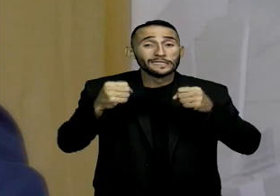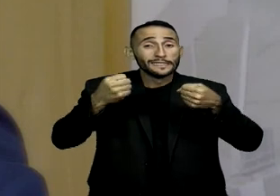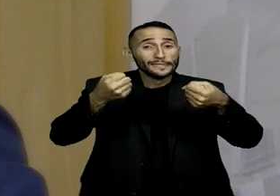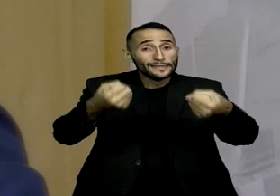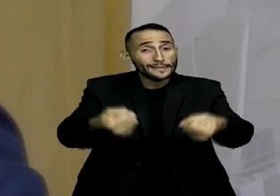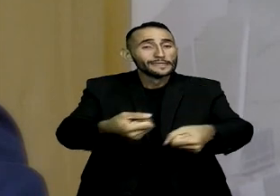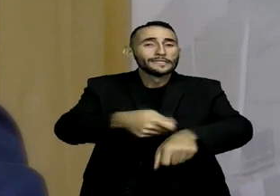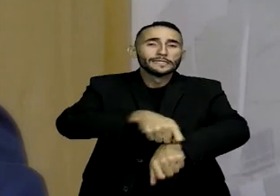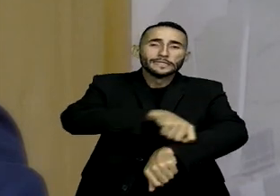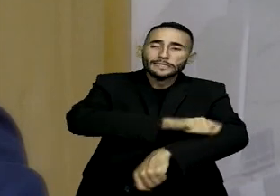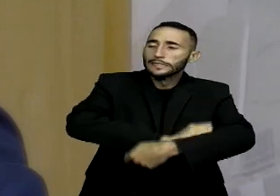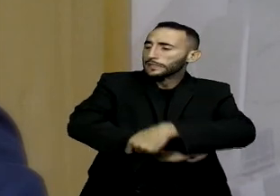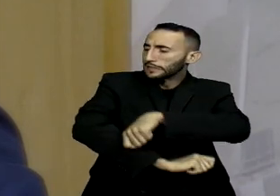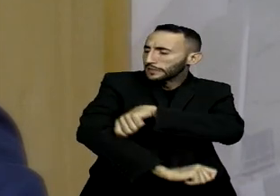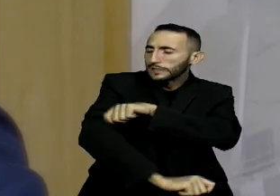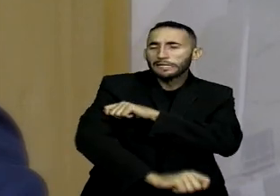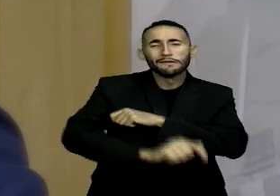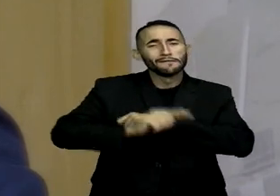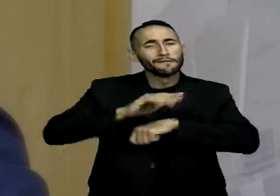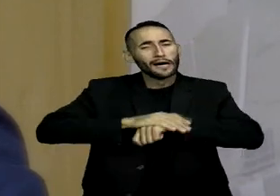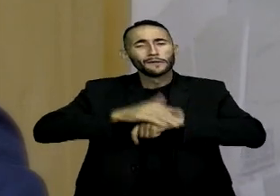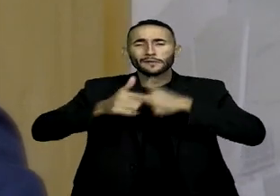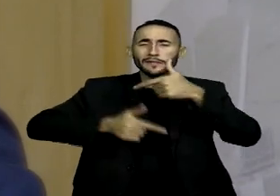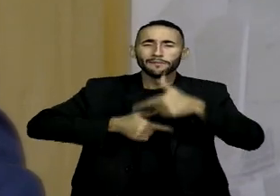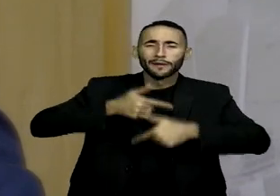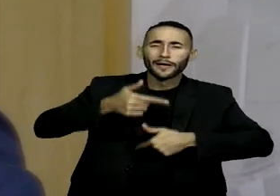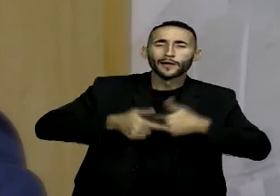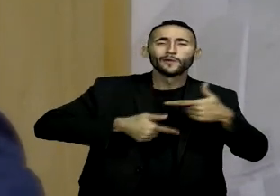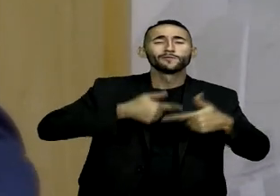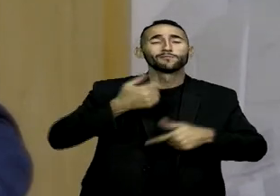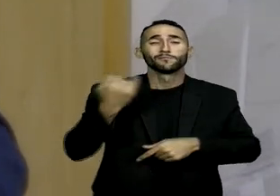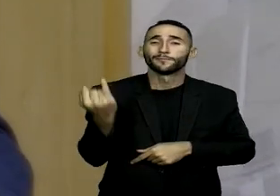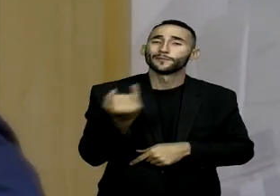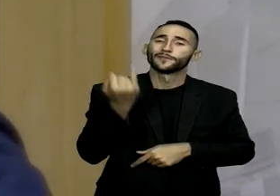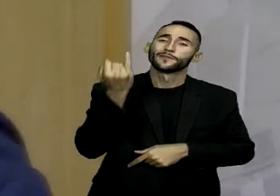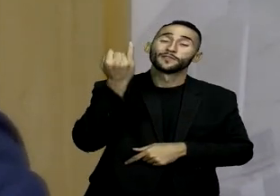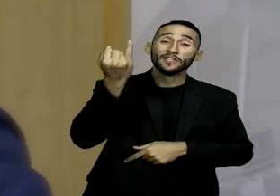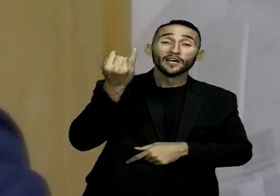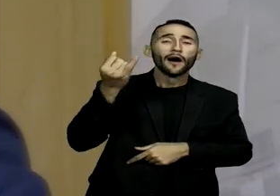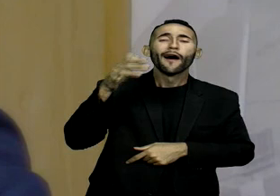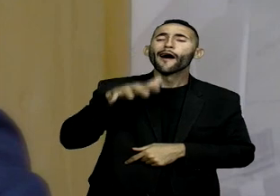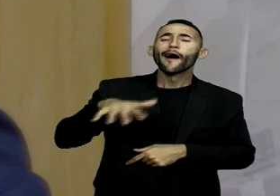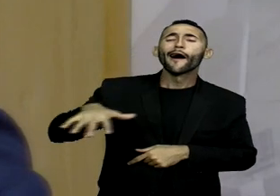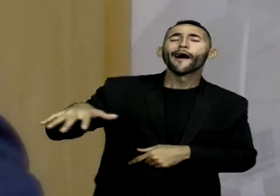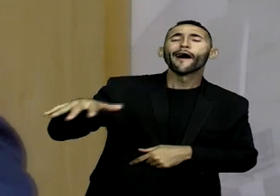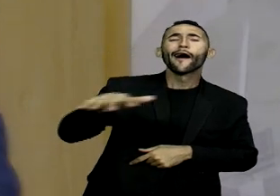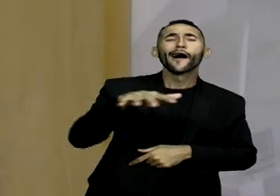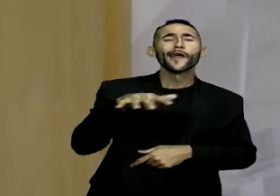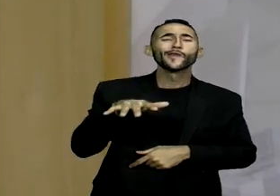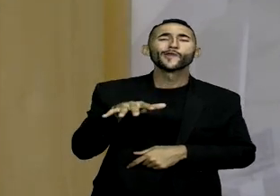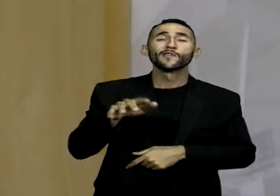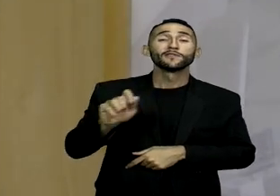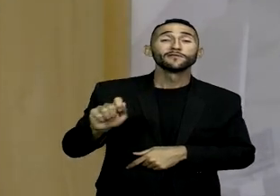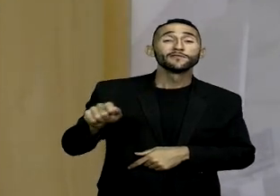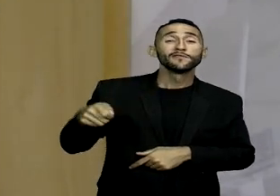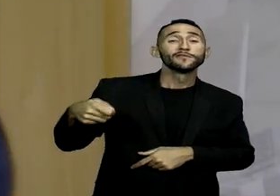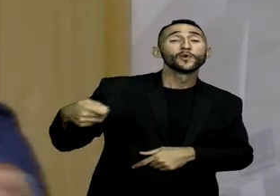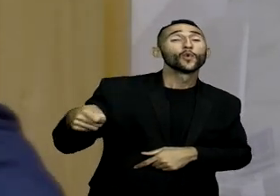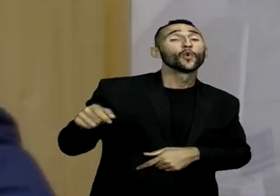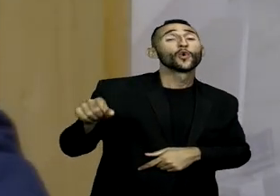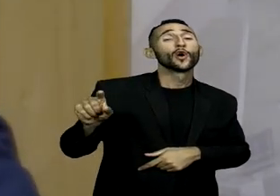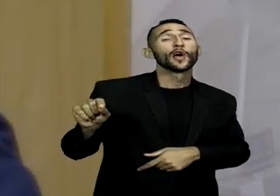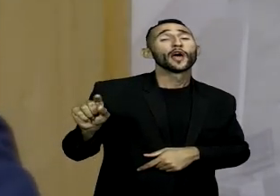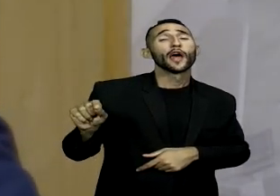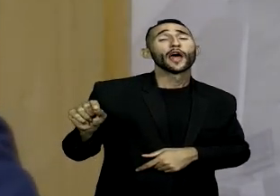tem realizado um importante trabalho na cidade de Osasco. Essa região, que é a região ali que nós chamamos a Zona